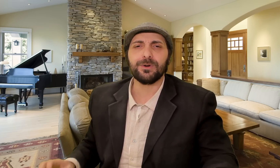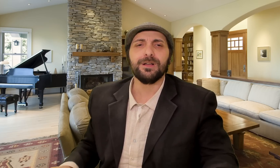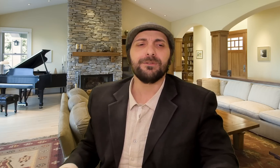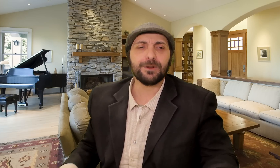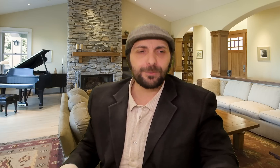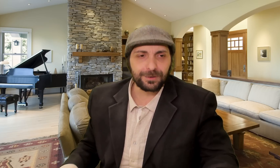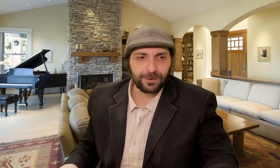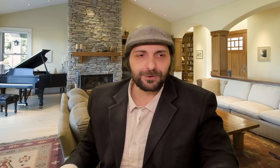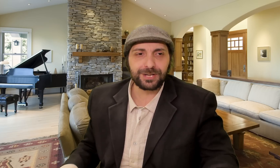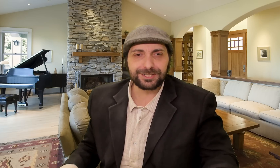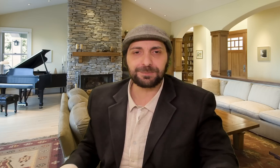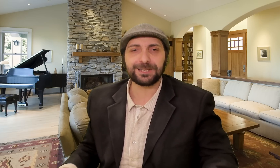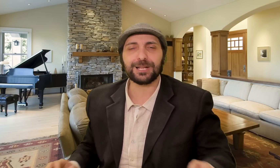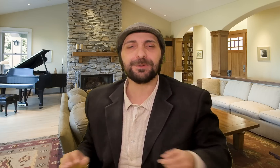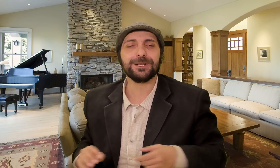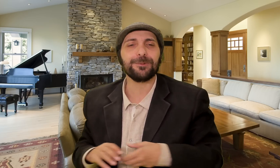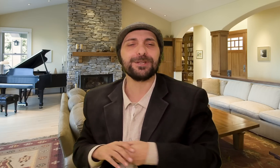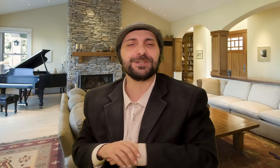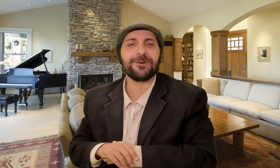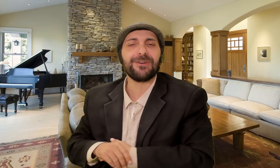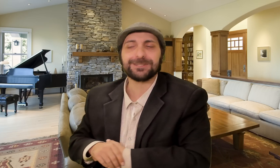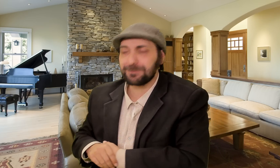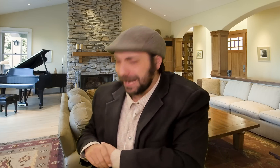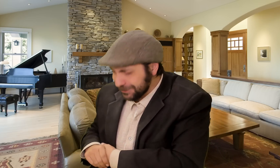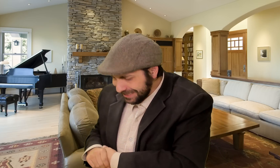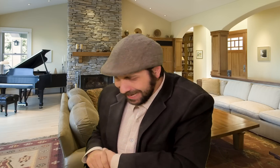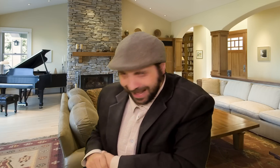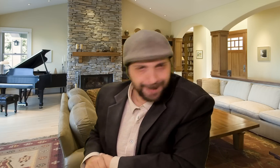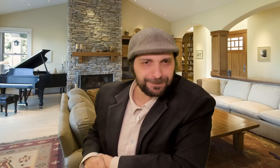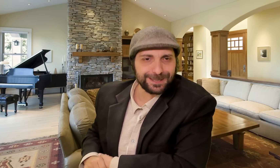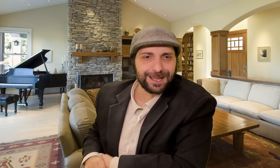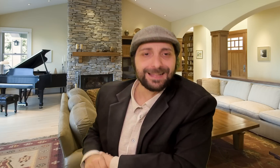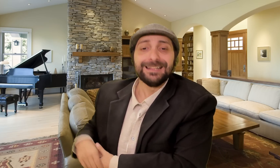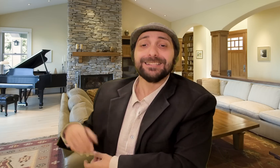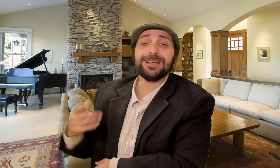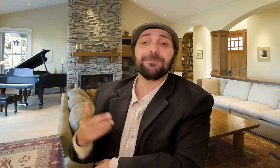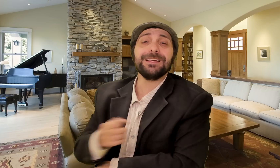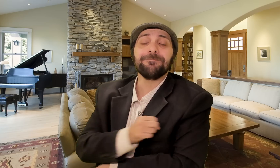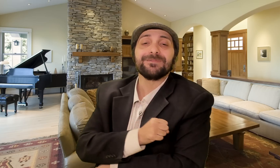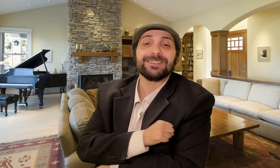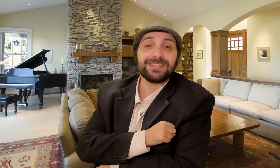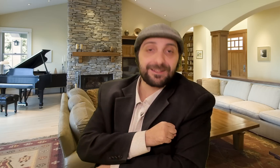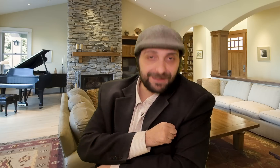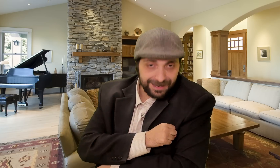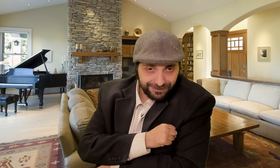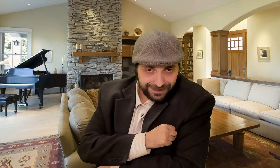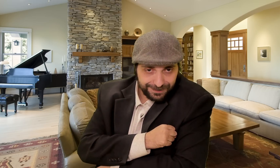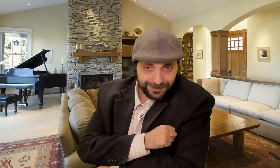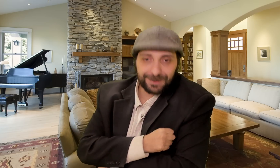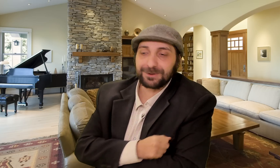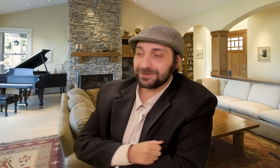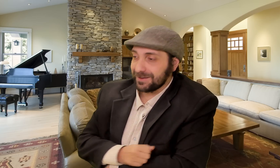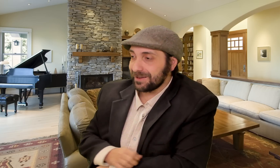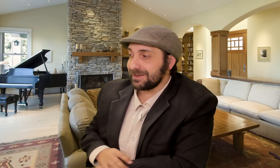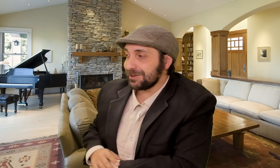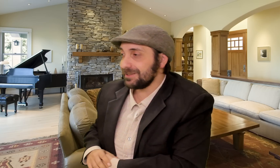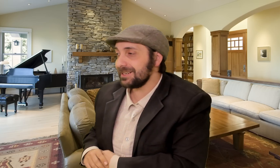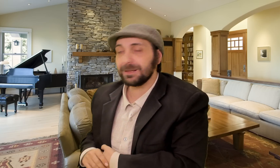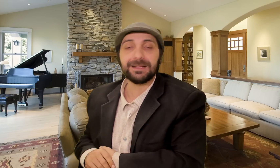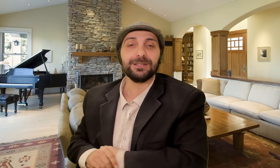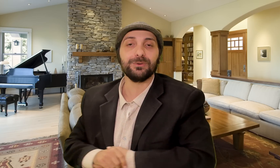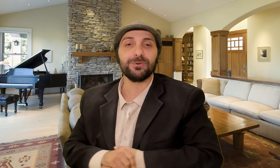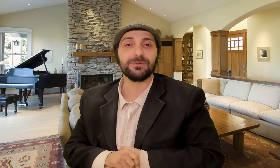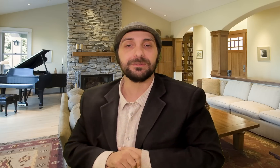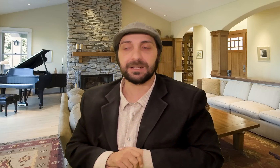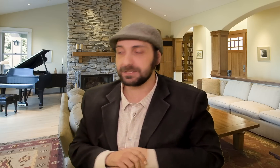fundinho meu amigo vem comigo que eu vou já te explicar de maneira objetiva faça prática e rápida também você já vai ver meu amigo já vai ver que